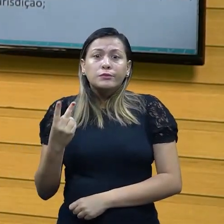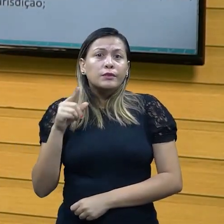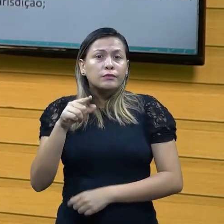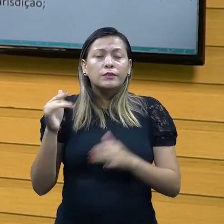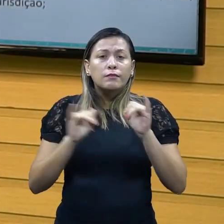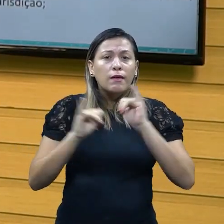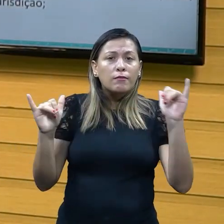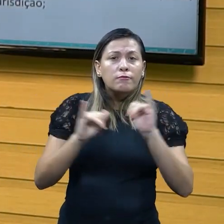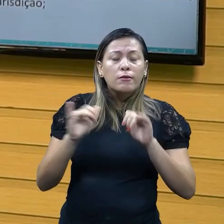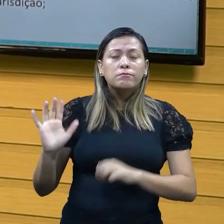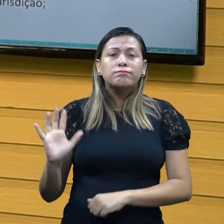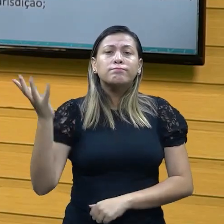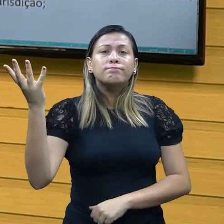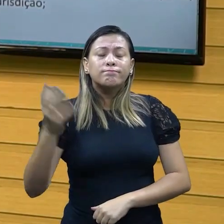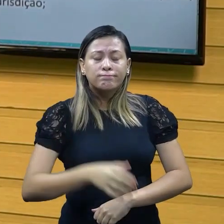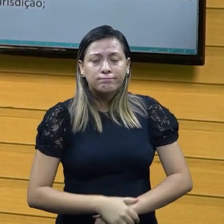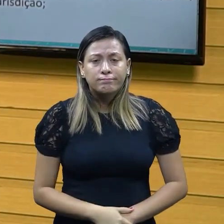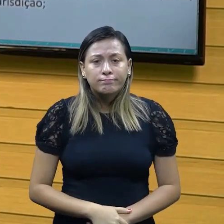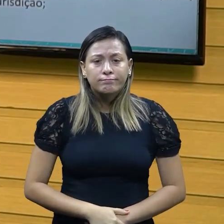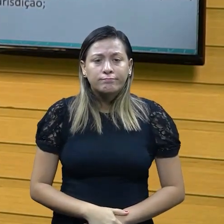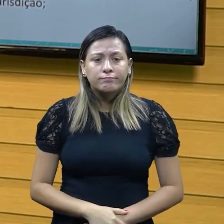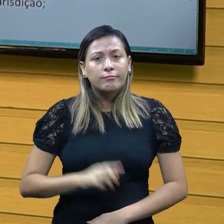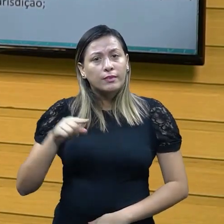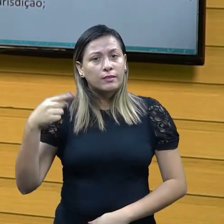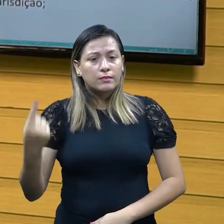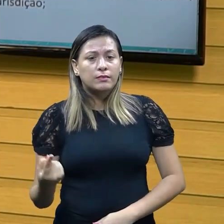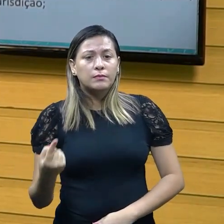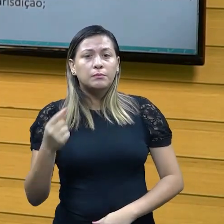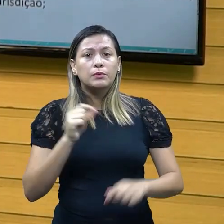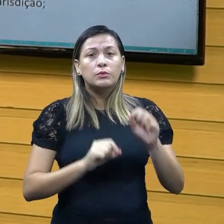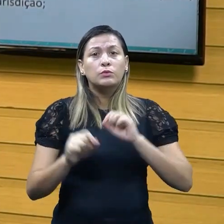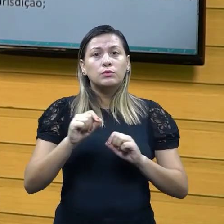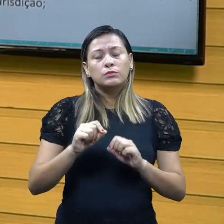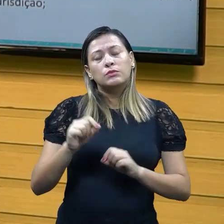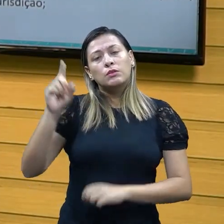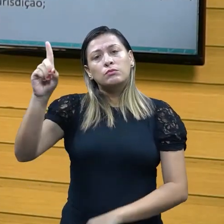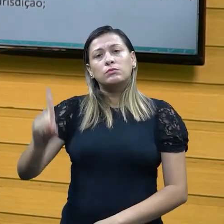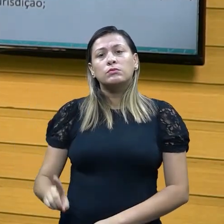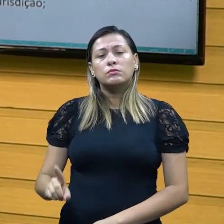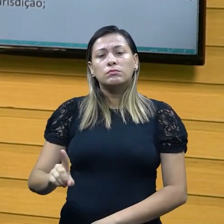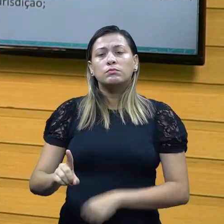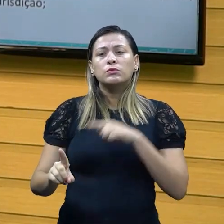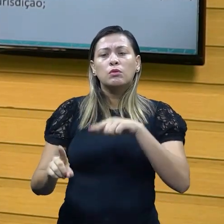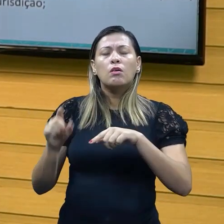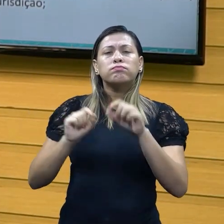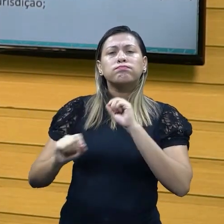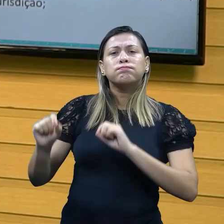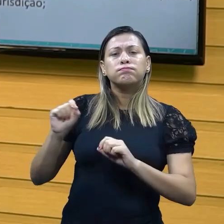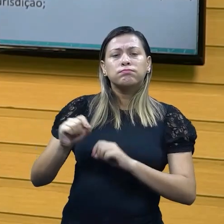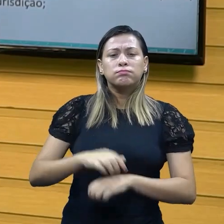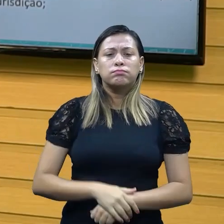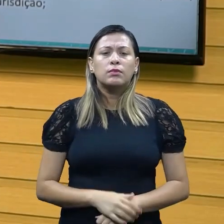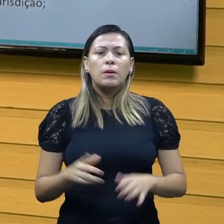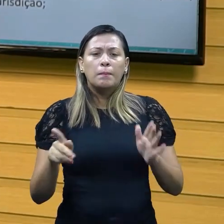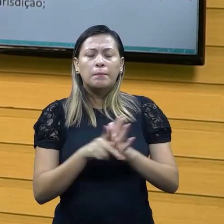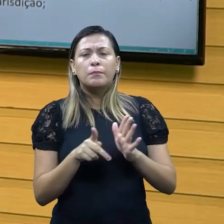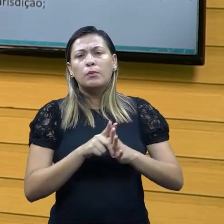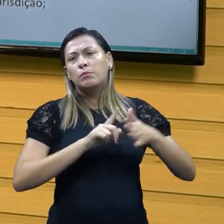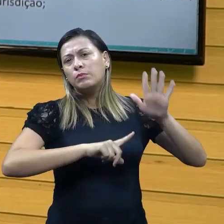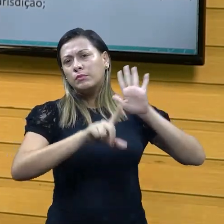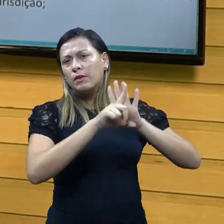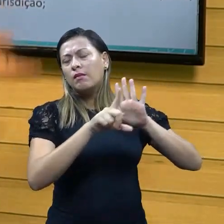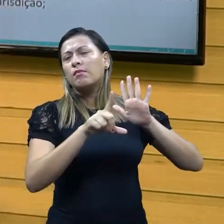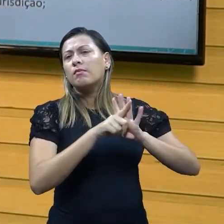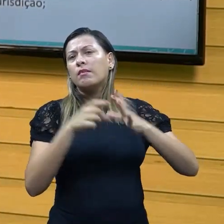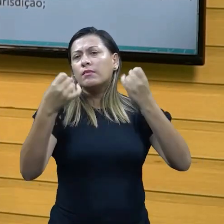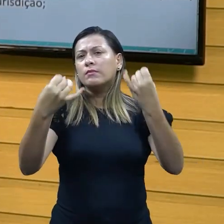que aconteceu, certo? Aí depois disso você vem para o direito. O que é direito, gente? Você vai concretizar na lei a